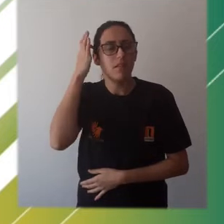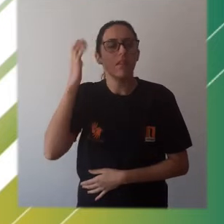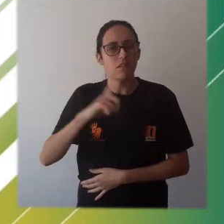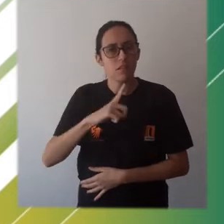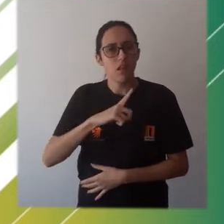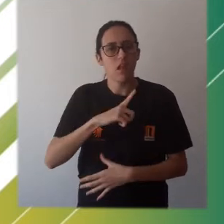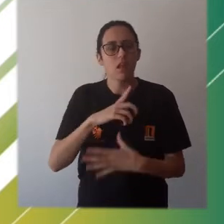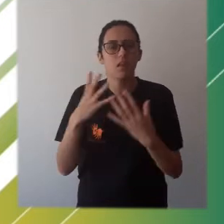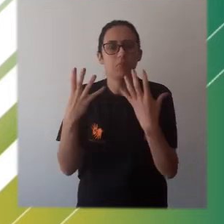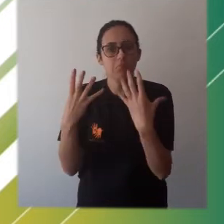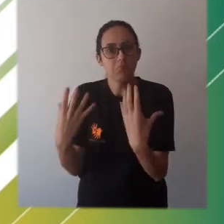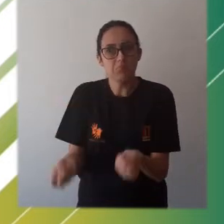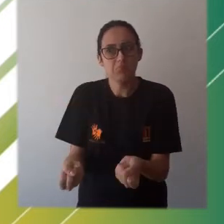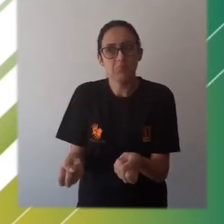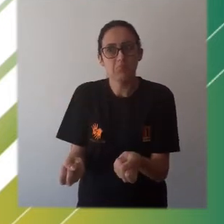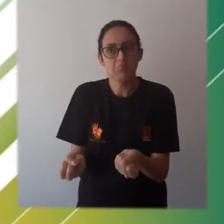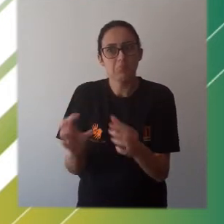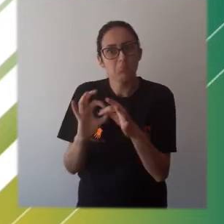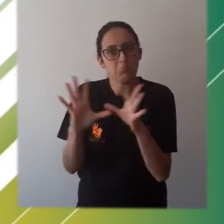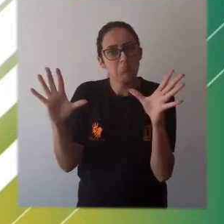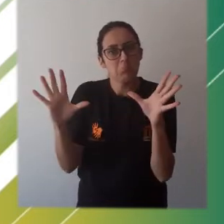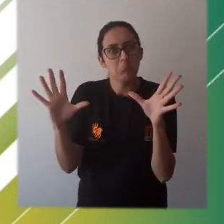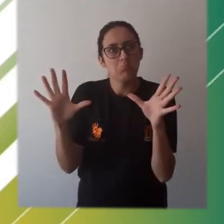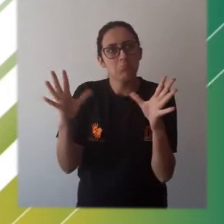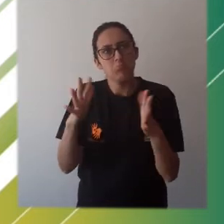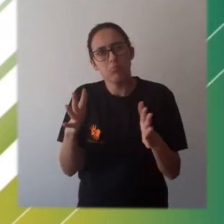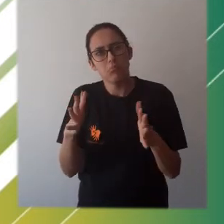e aí ganhou o direito de